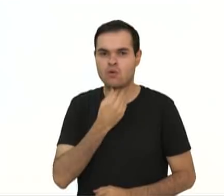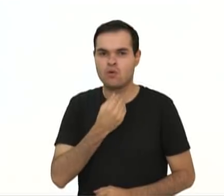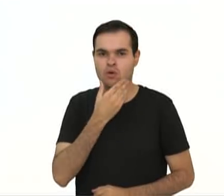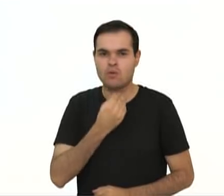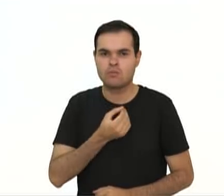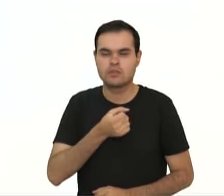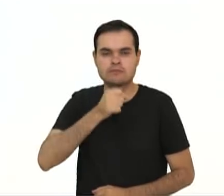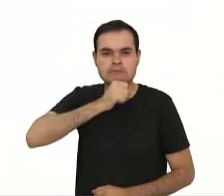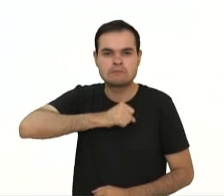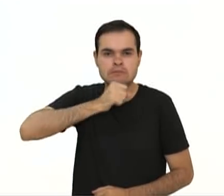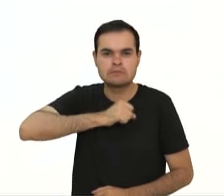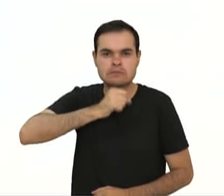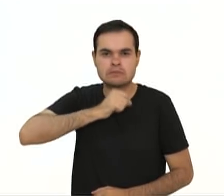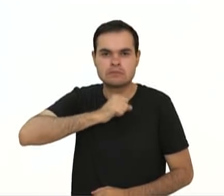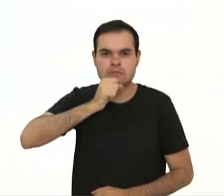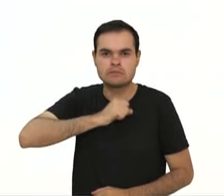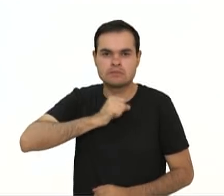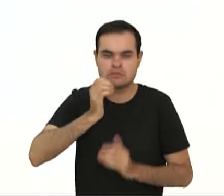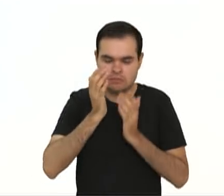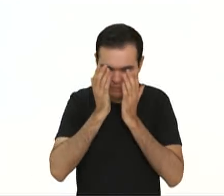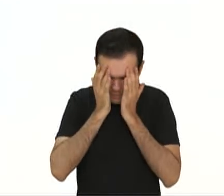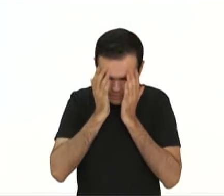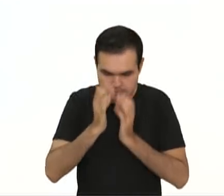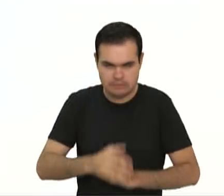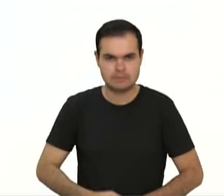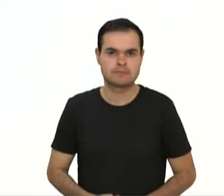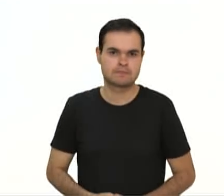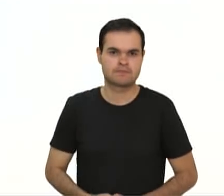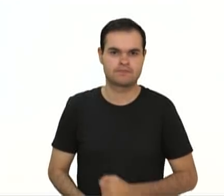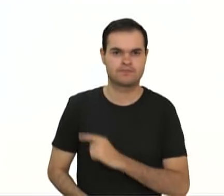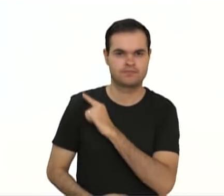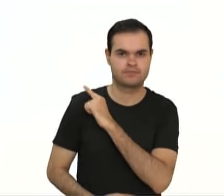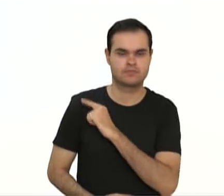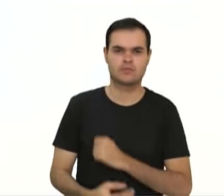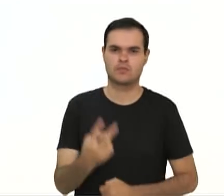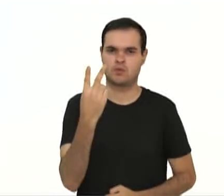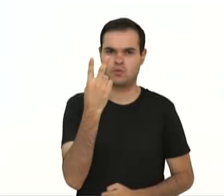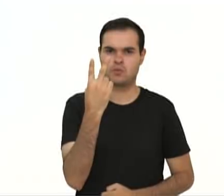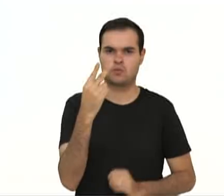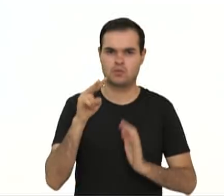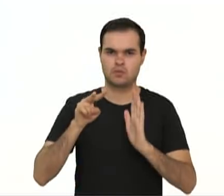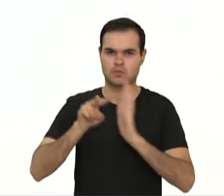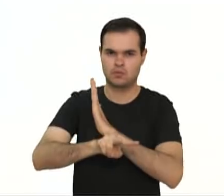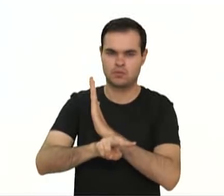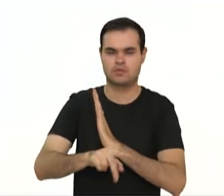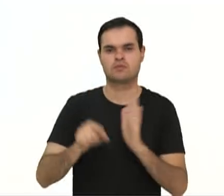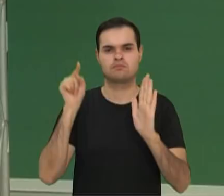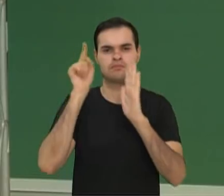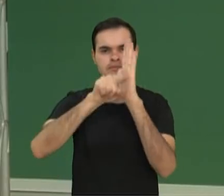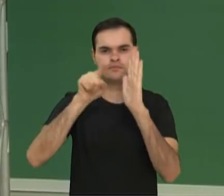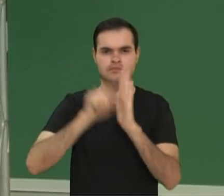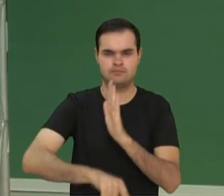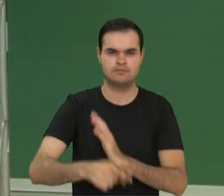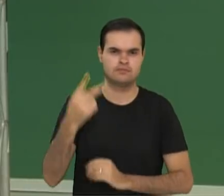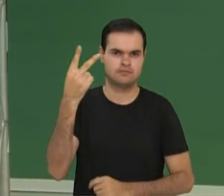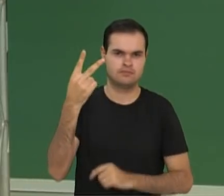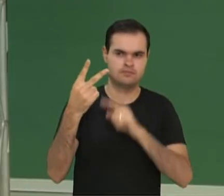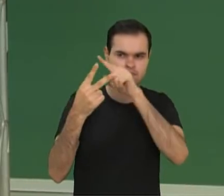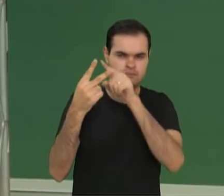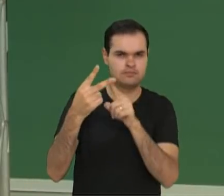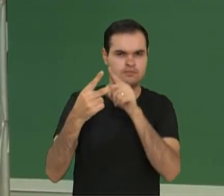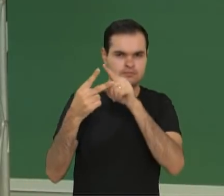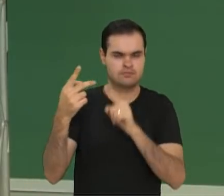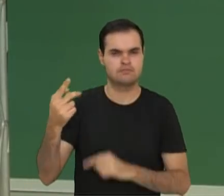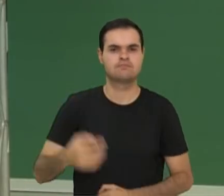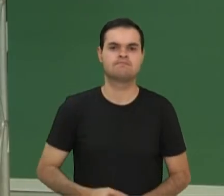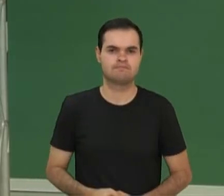Homem Velho com a Cabeça em Suas Mãos. E eu tenho duas perguntas, queria conversar sobre essa pintura e essas duas perguntas